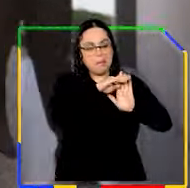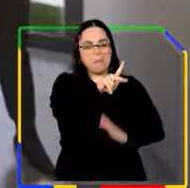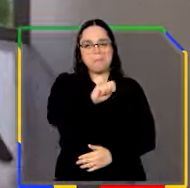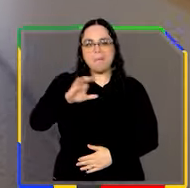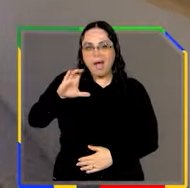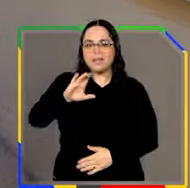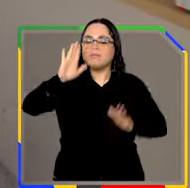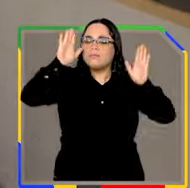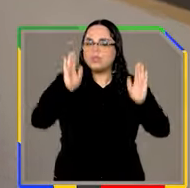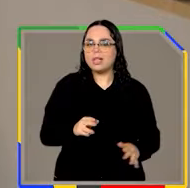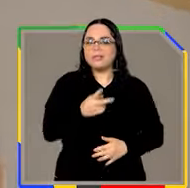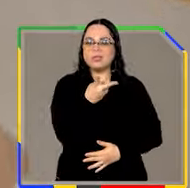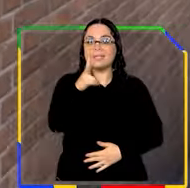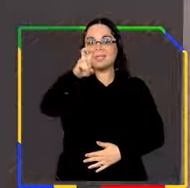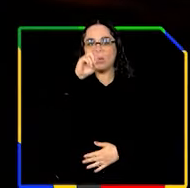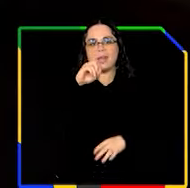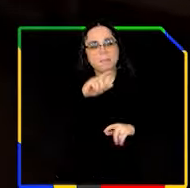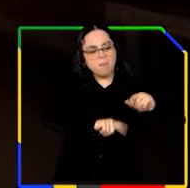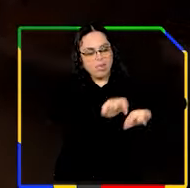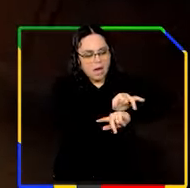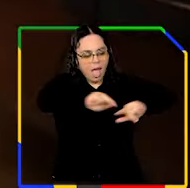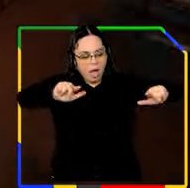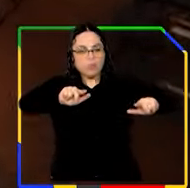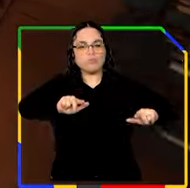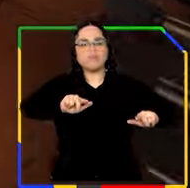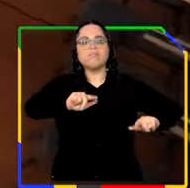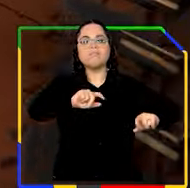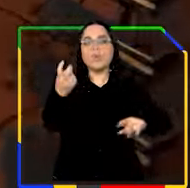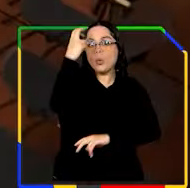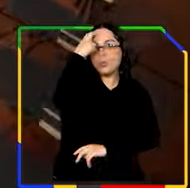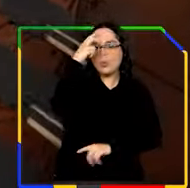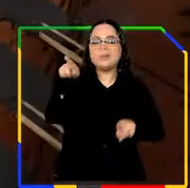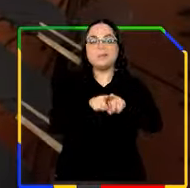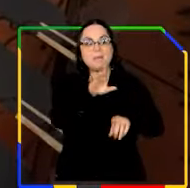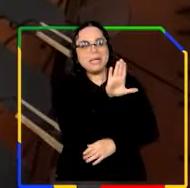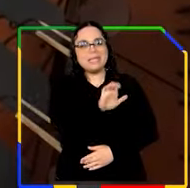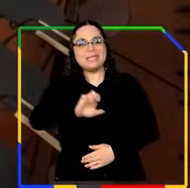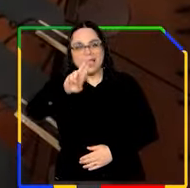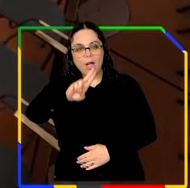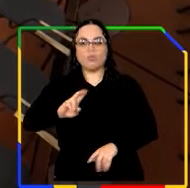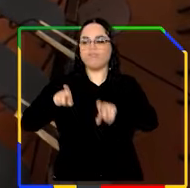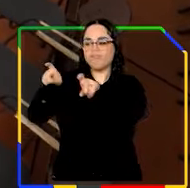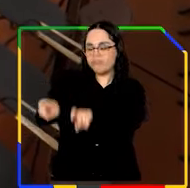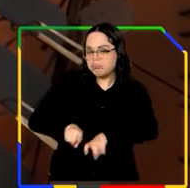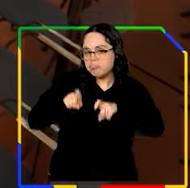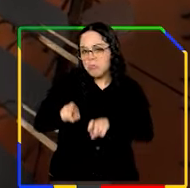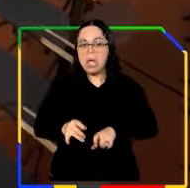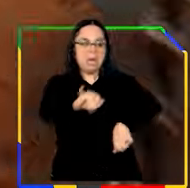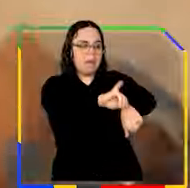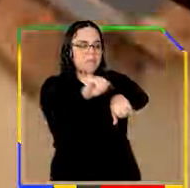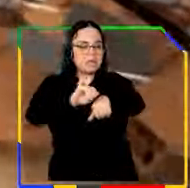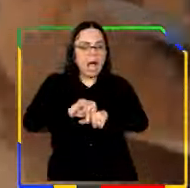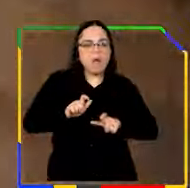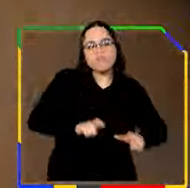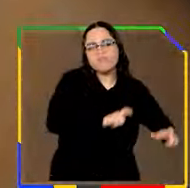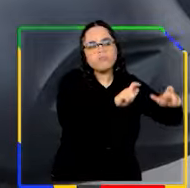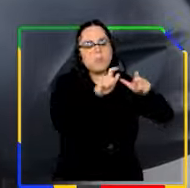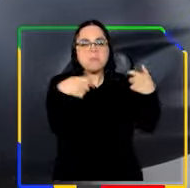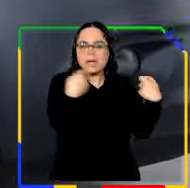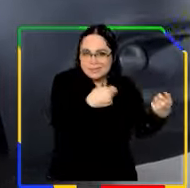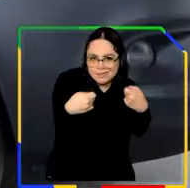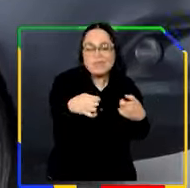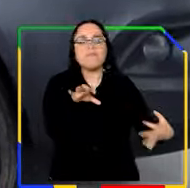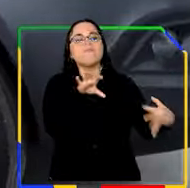construindo 250 equipamentos culturais, os céus da cultura, no interior e nas capitais, nas comunidades que mais precisam.